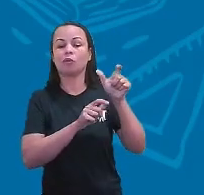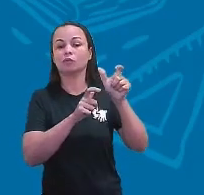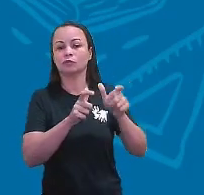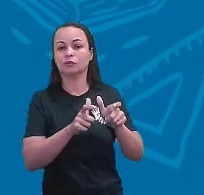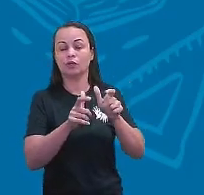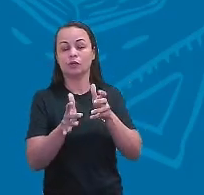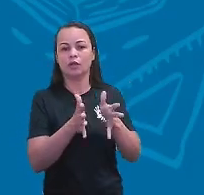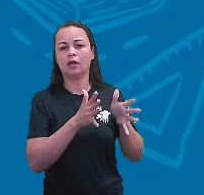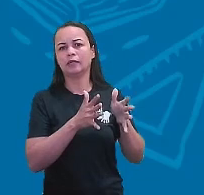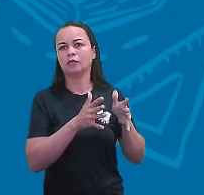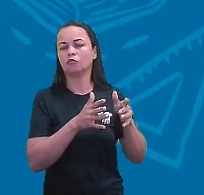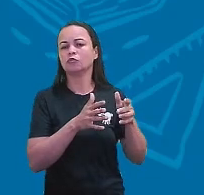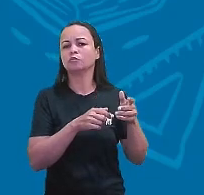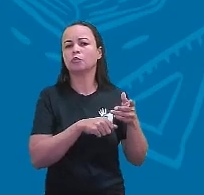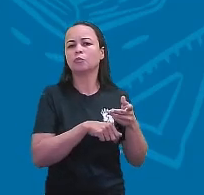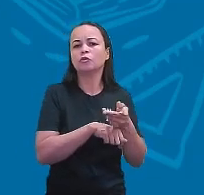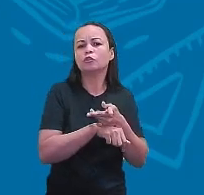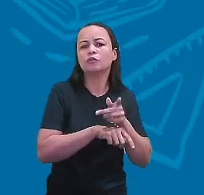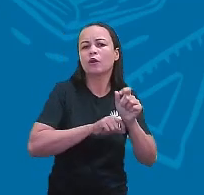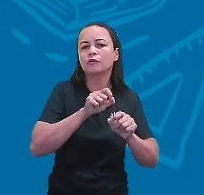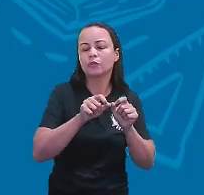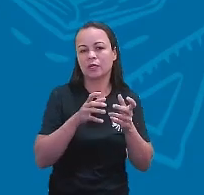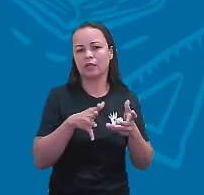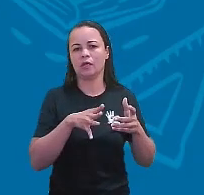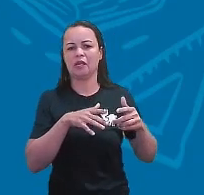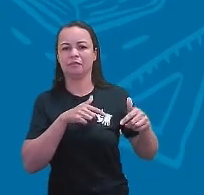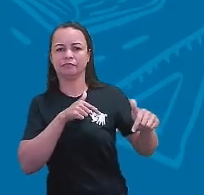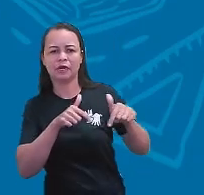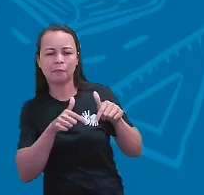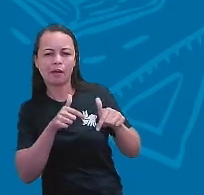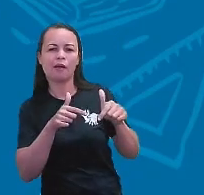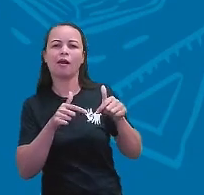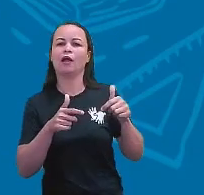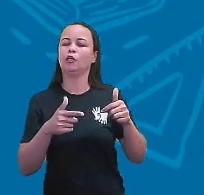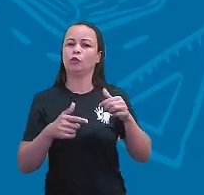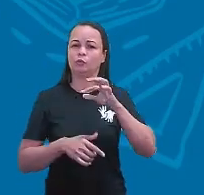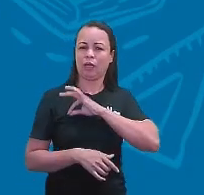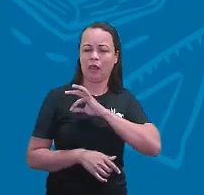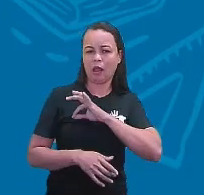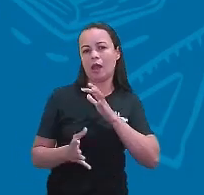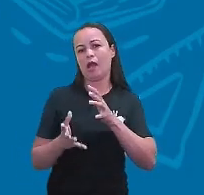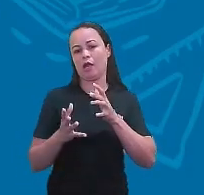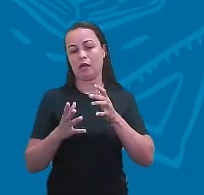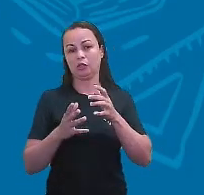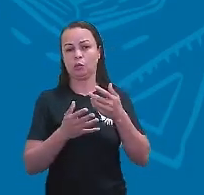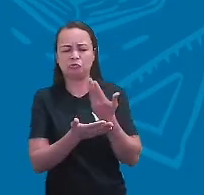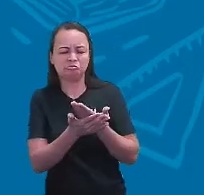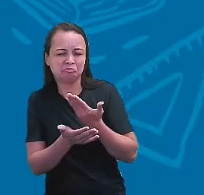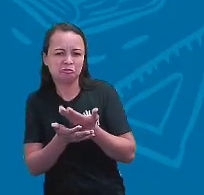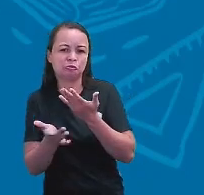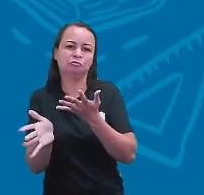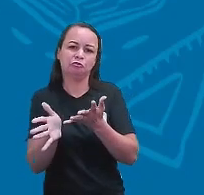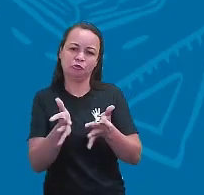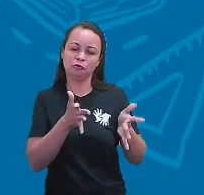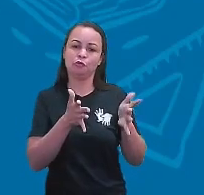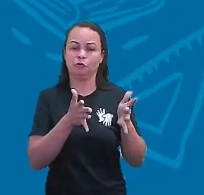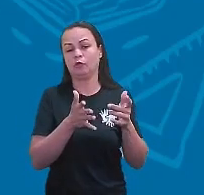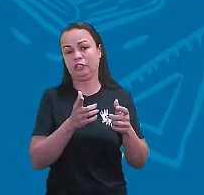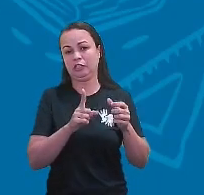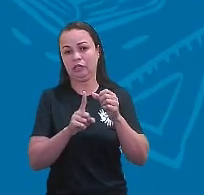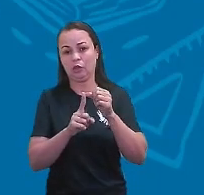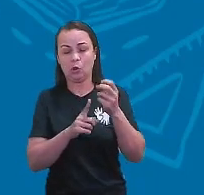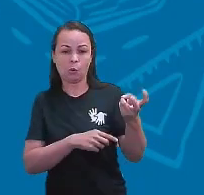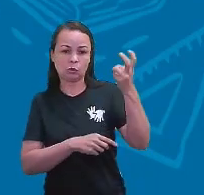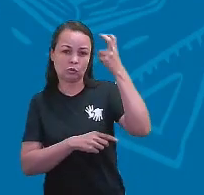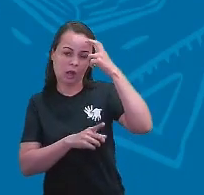quê? Buscando empregos, salário, estudo, cultural e social. A gente agora vai compreender as causas